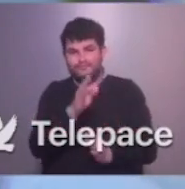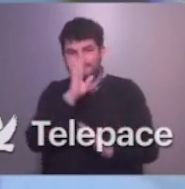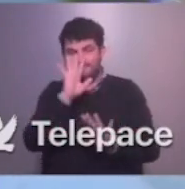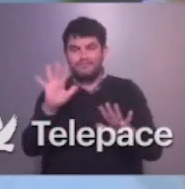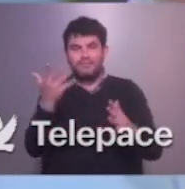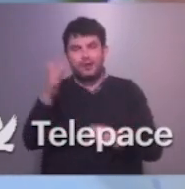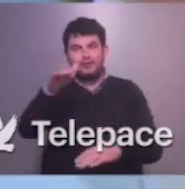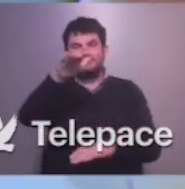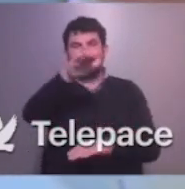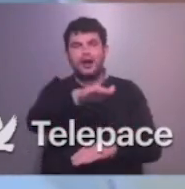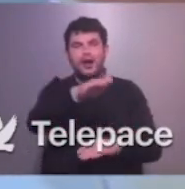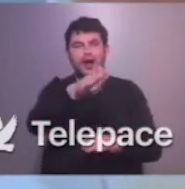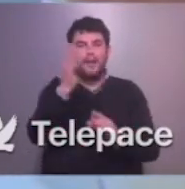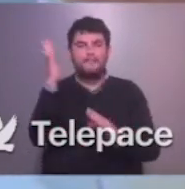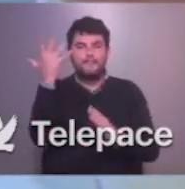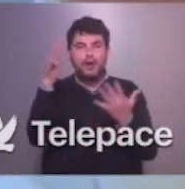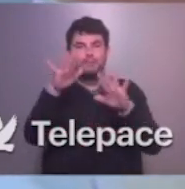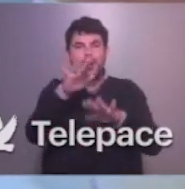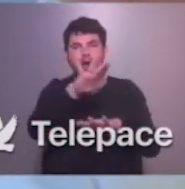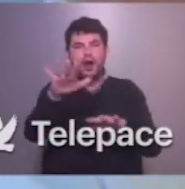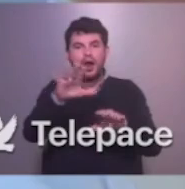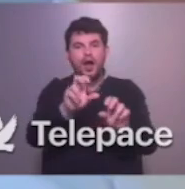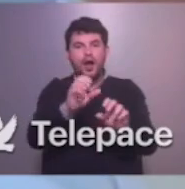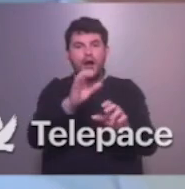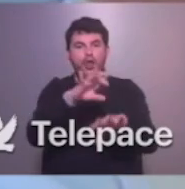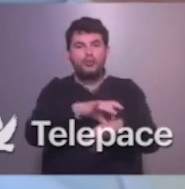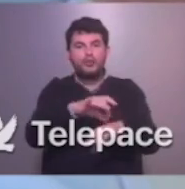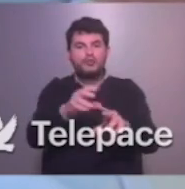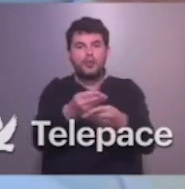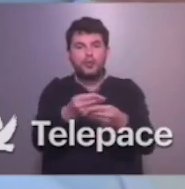as mãos sobre cada uma, as curava.